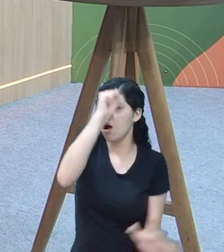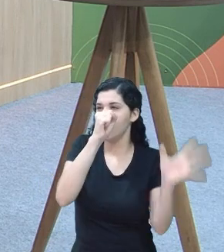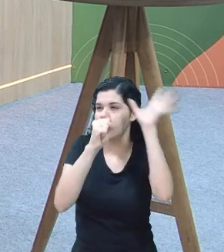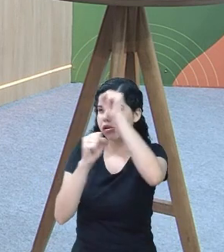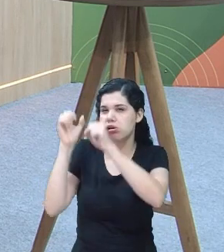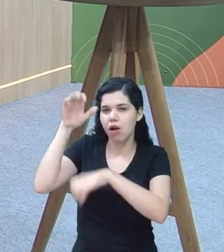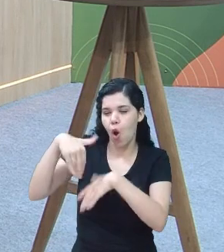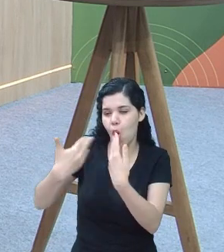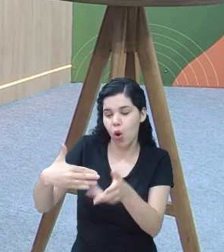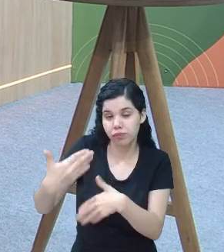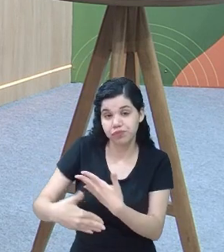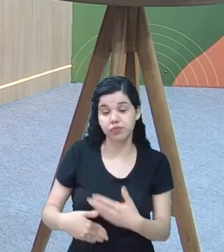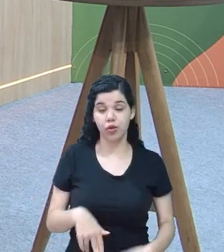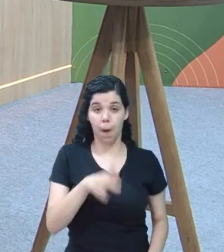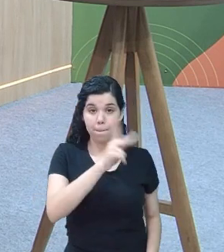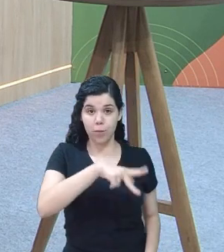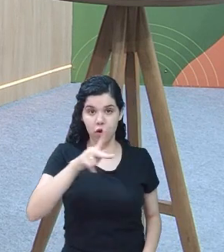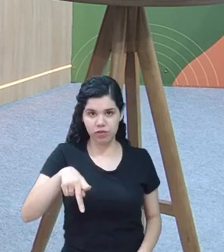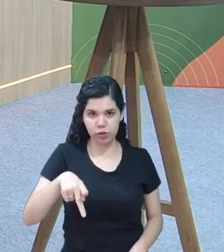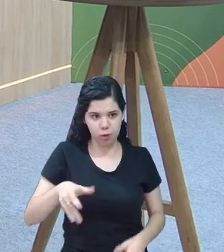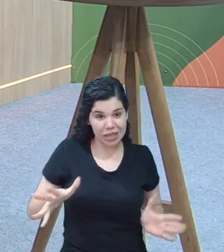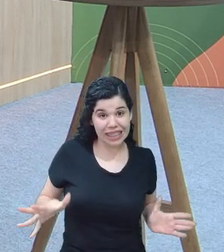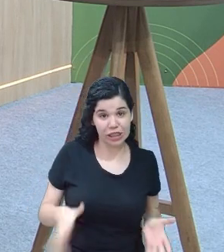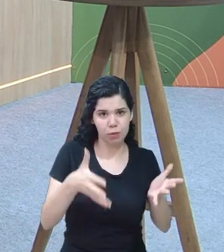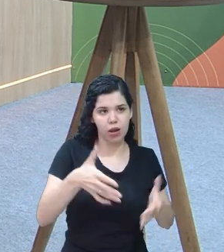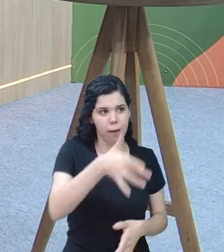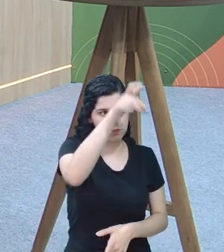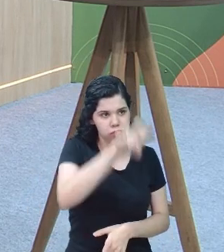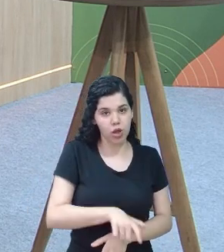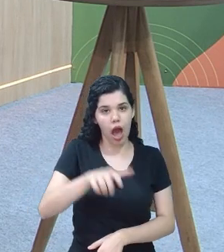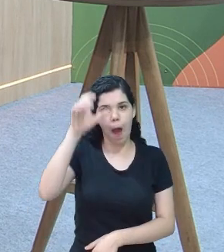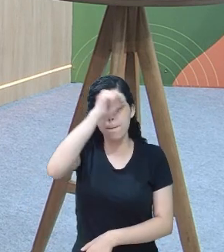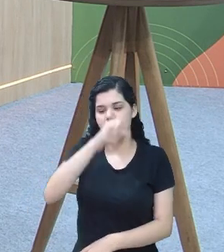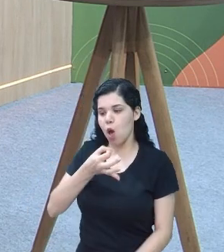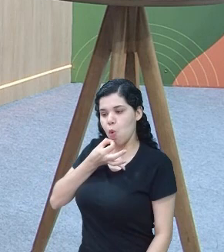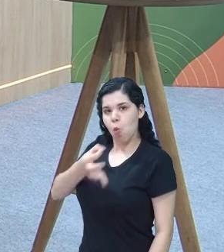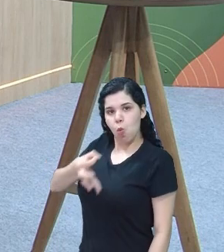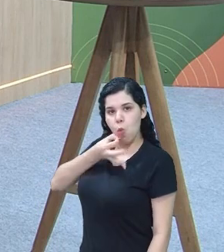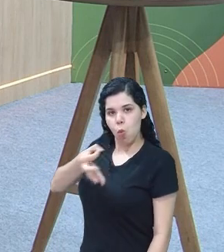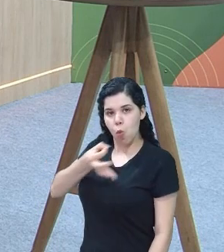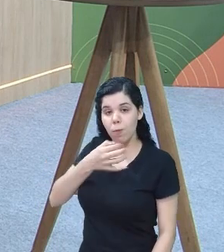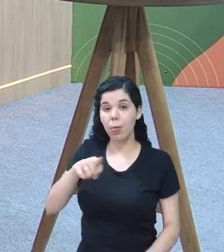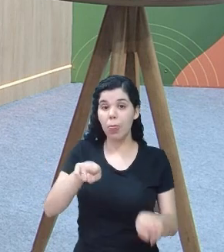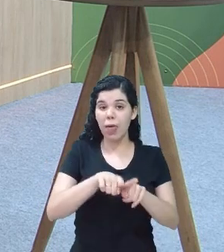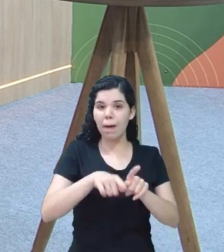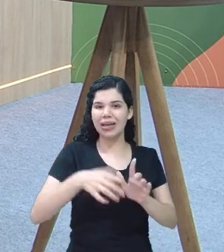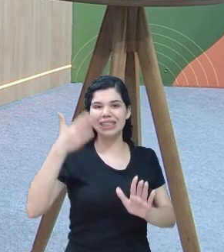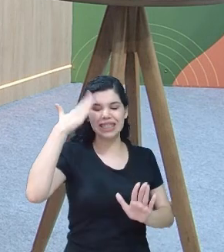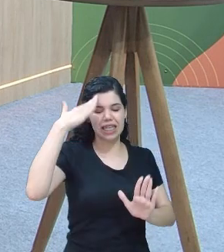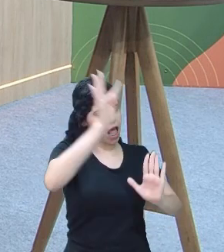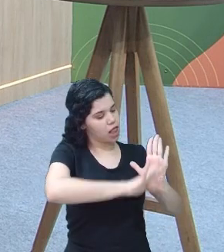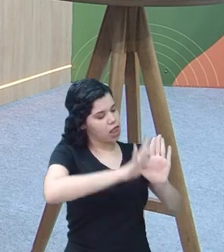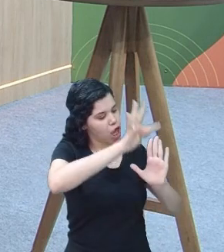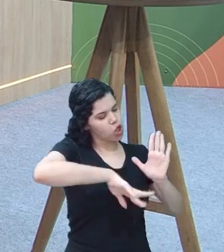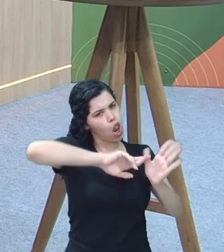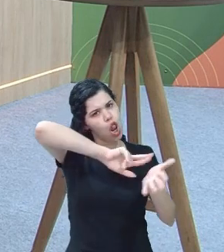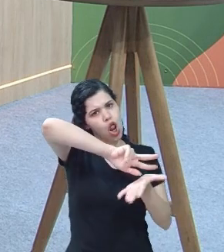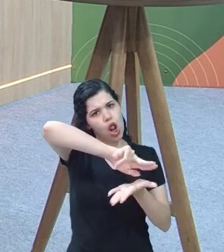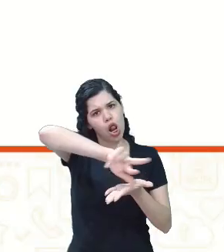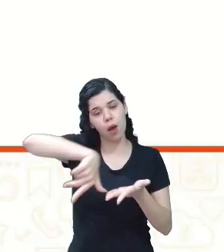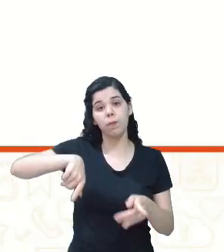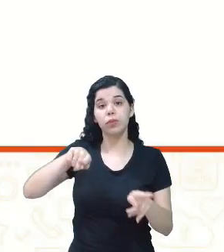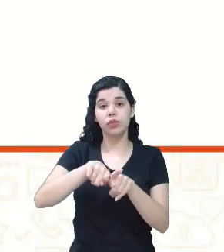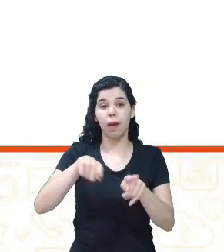precisa construir no estudante esse senso crítico, lidar com textos diversos e o